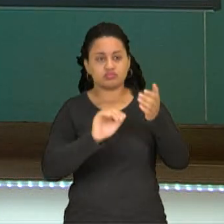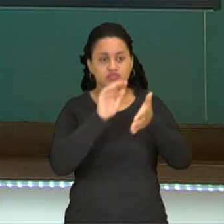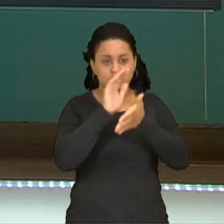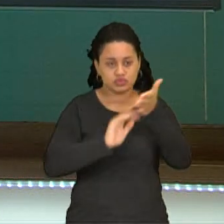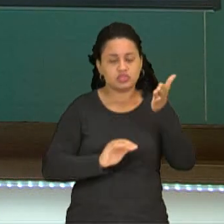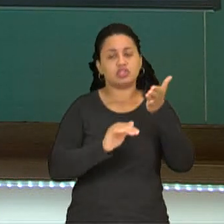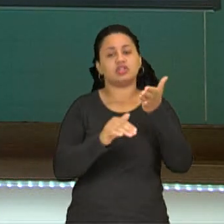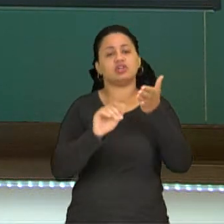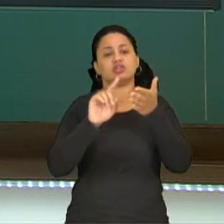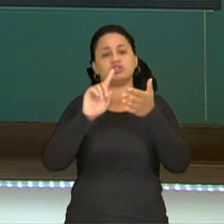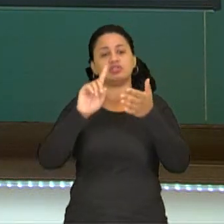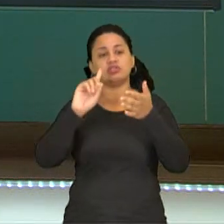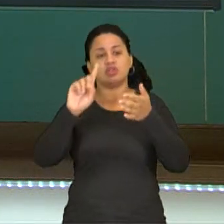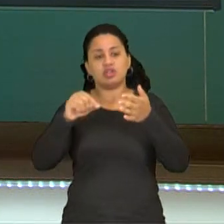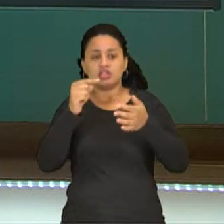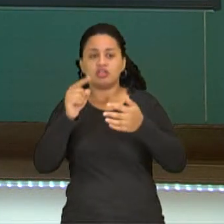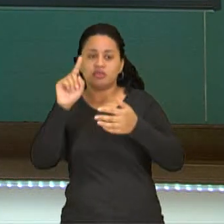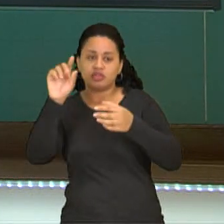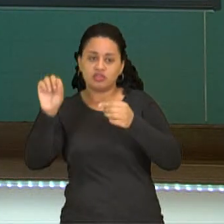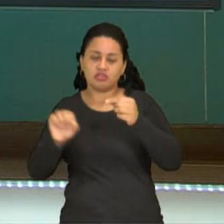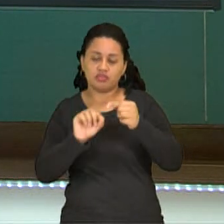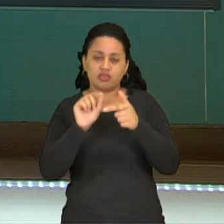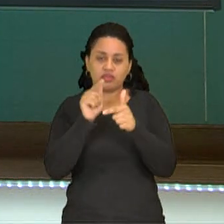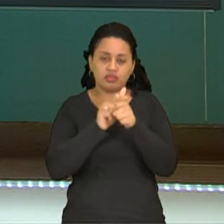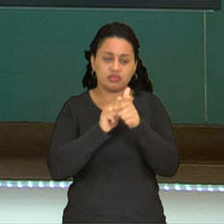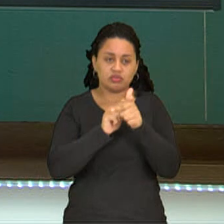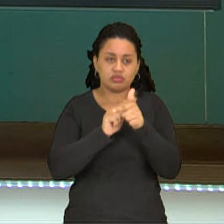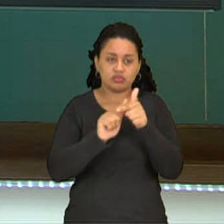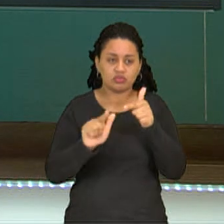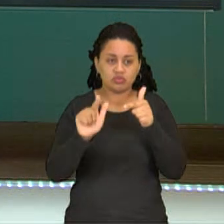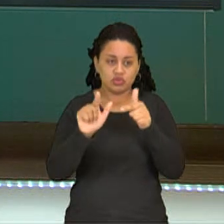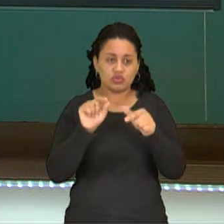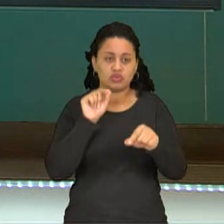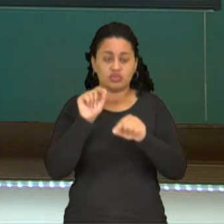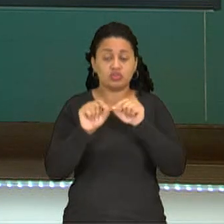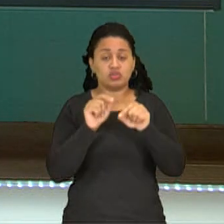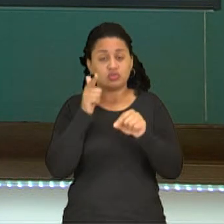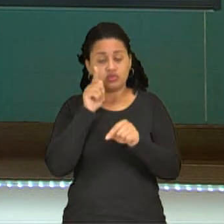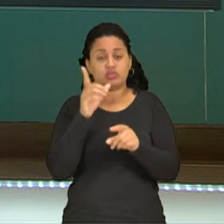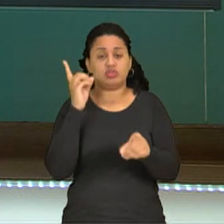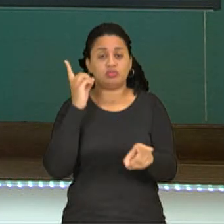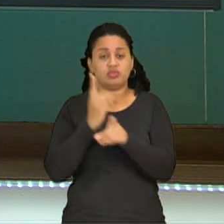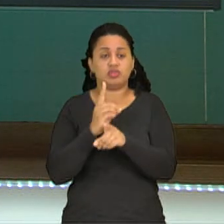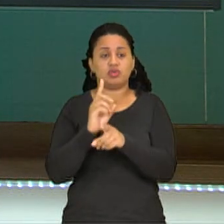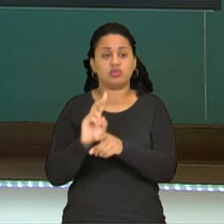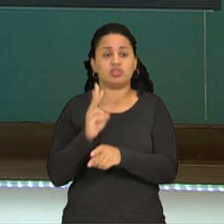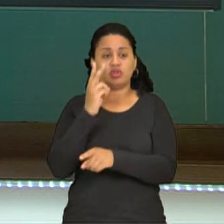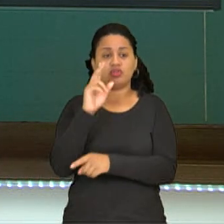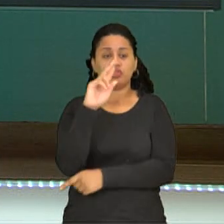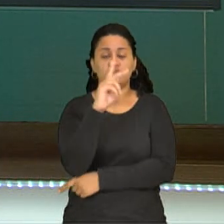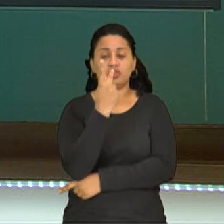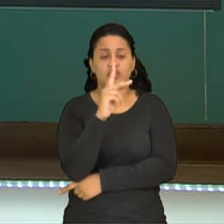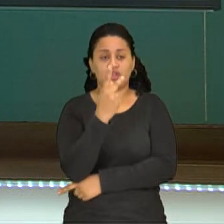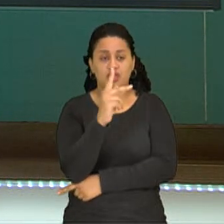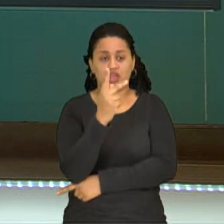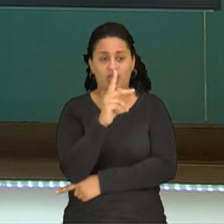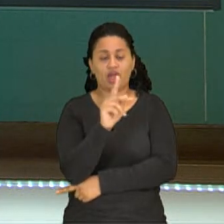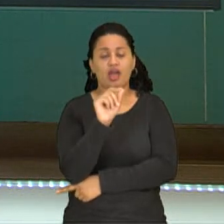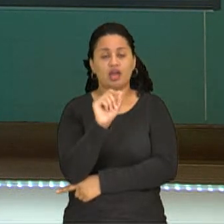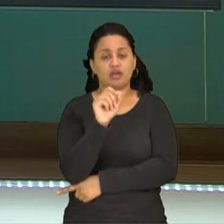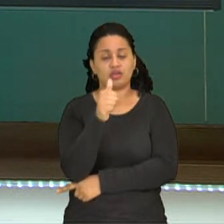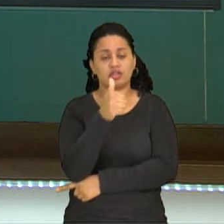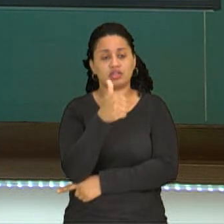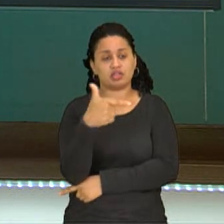subtraindo e isolamos o que tem H. Fazendo a subtração, deu este valor. Esse 2.512